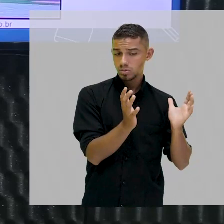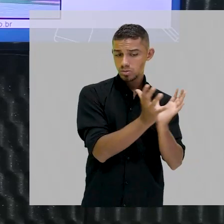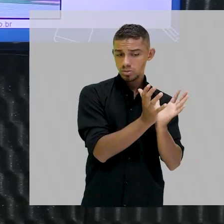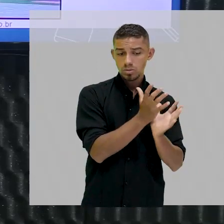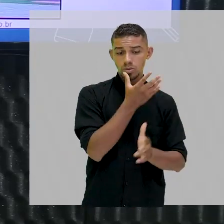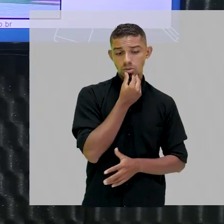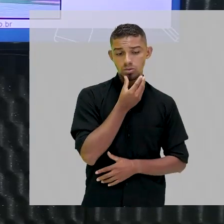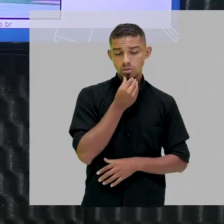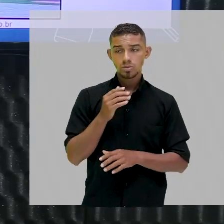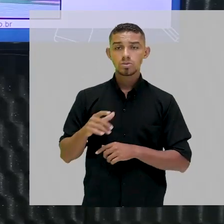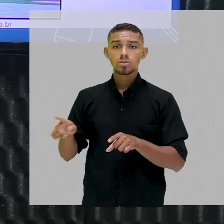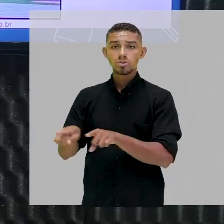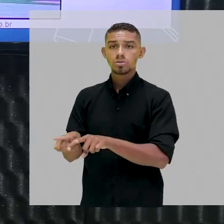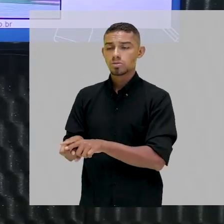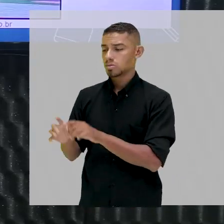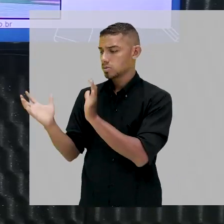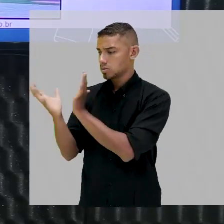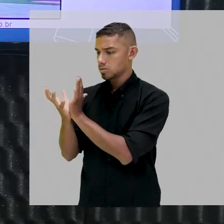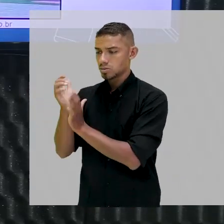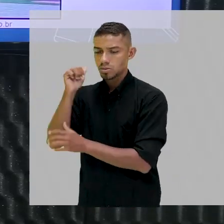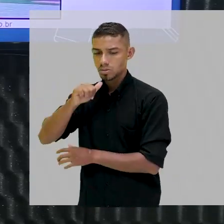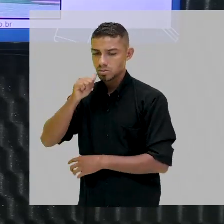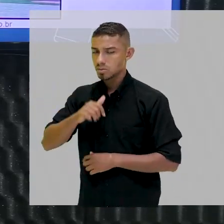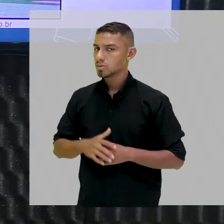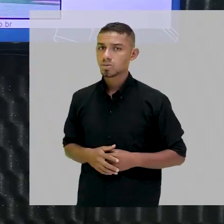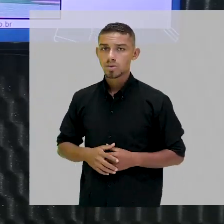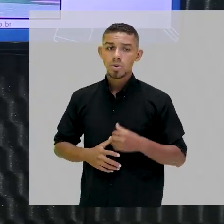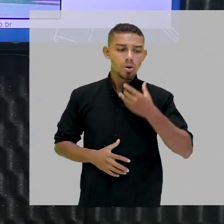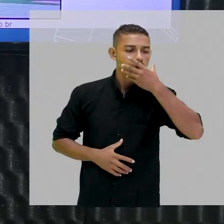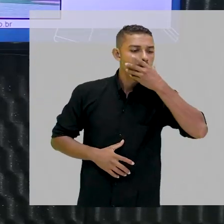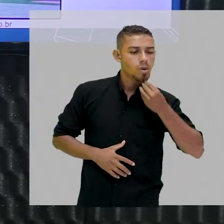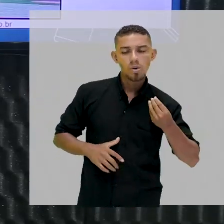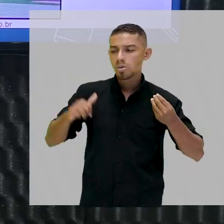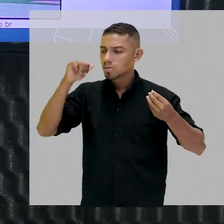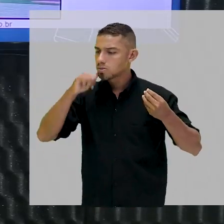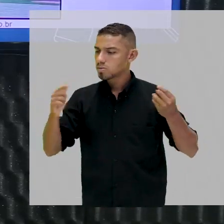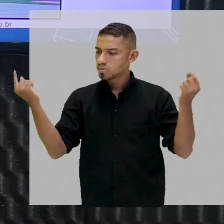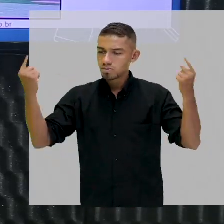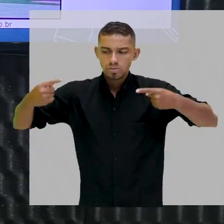no feminino. Não existirá disputas